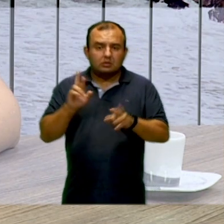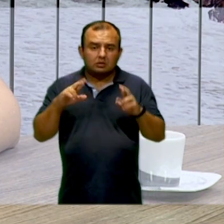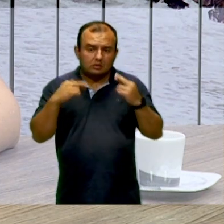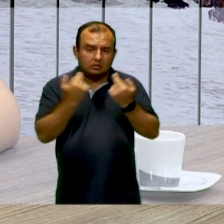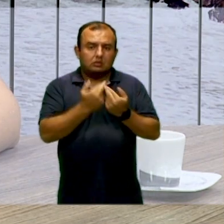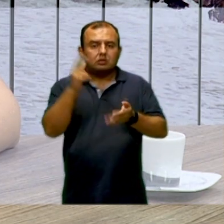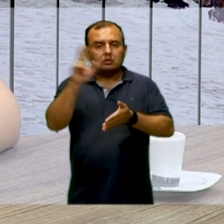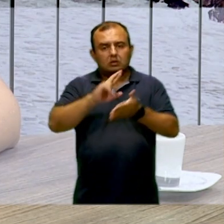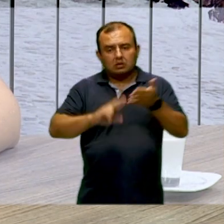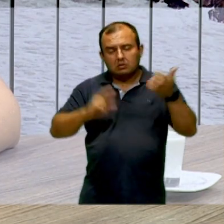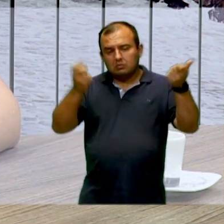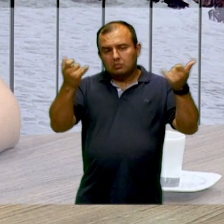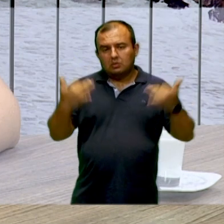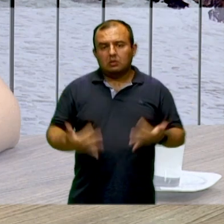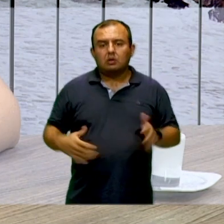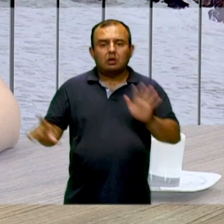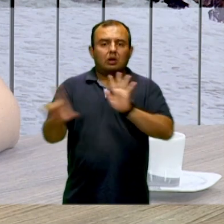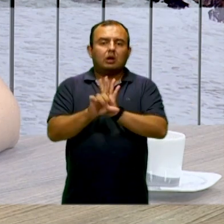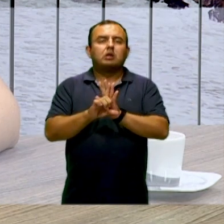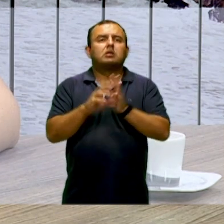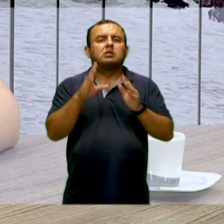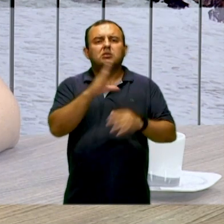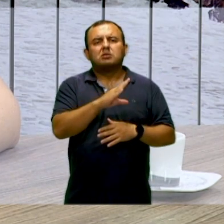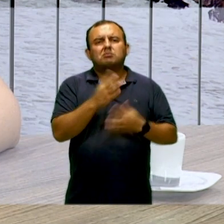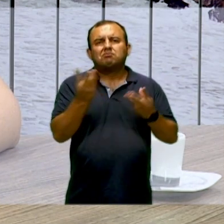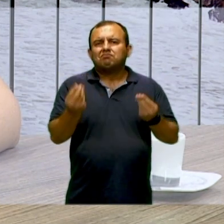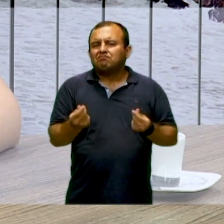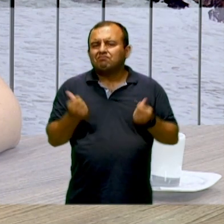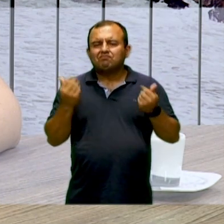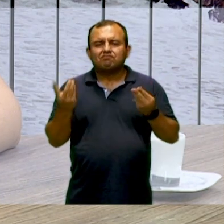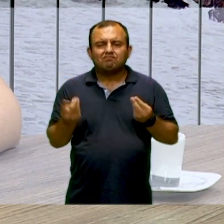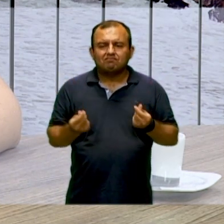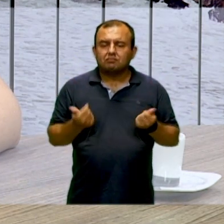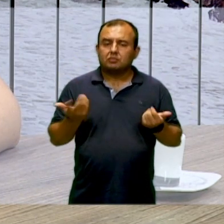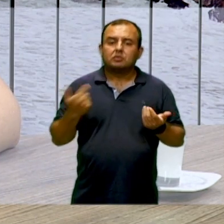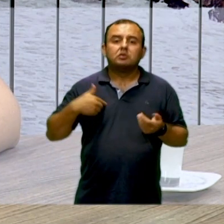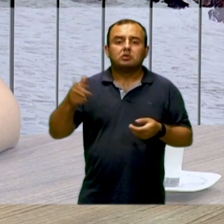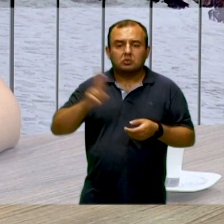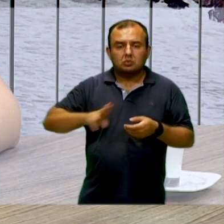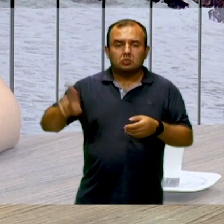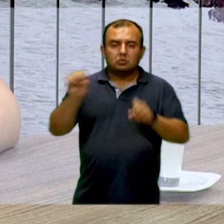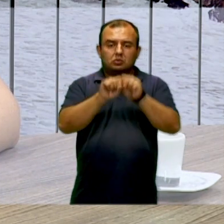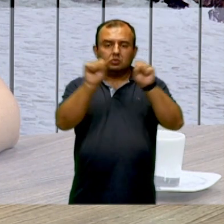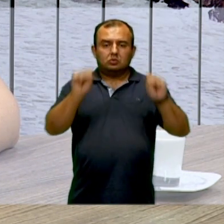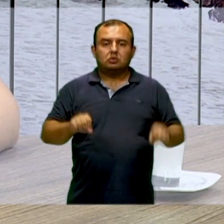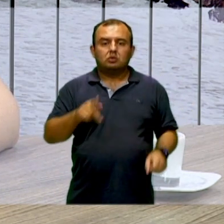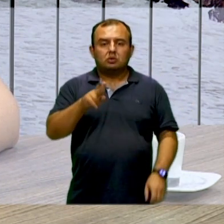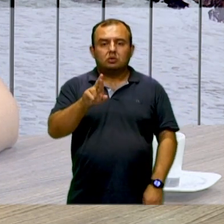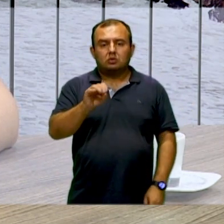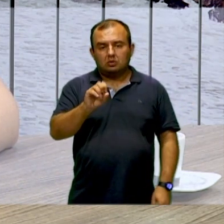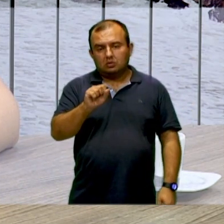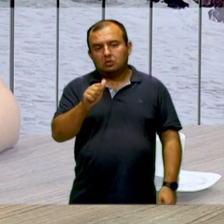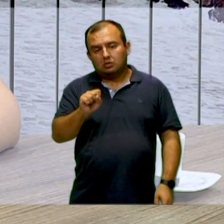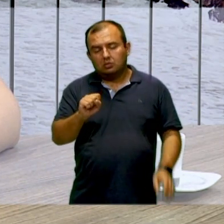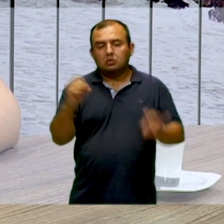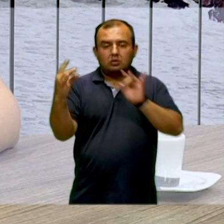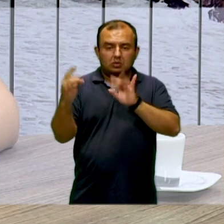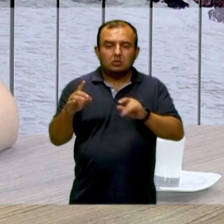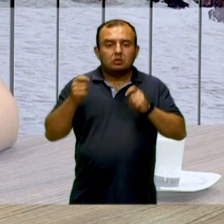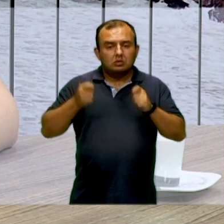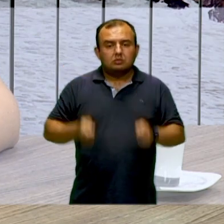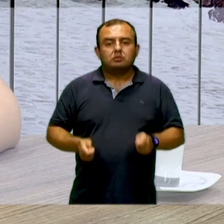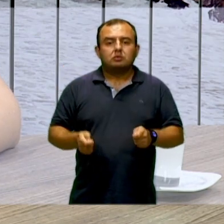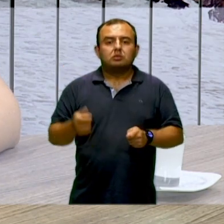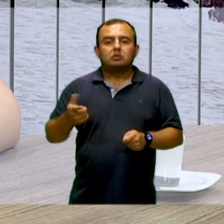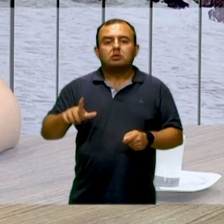eles relatarem isso para nós, a lei ela era muito vaga sobre isso. Então, a gente ainda está usando o sistema Prosas, mas a prestação de conta ela vai ser mais firme,